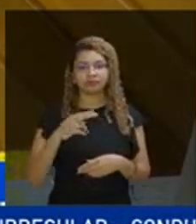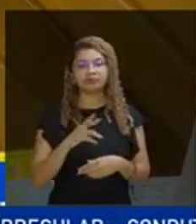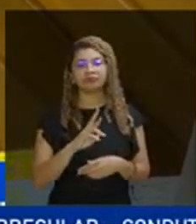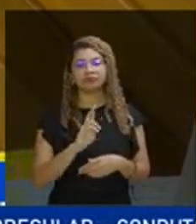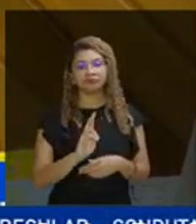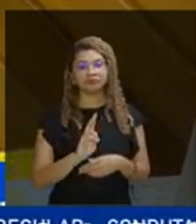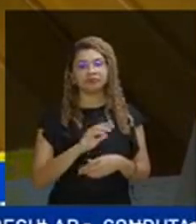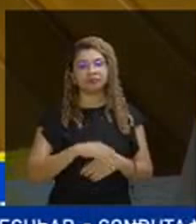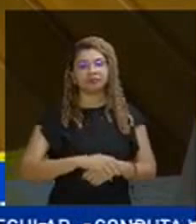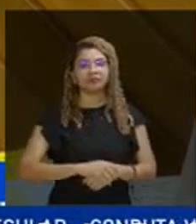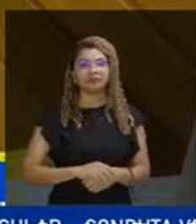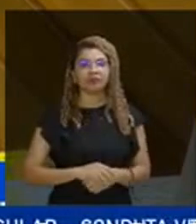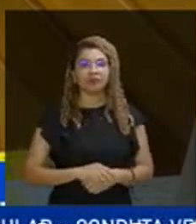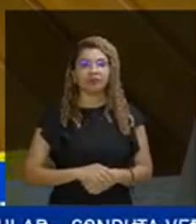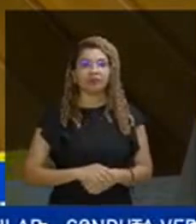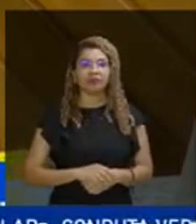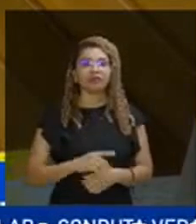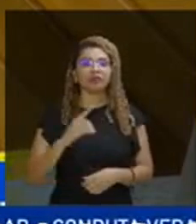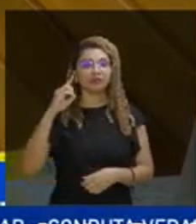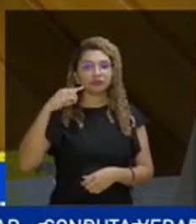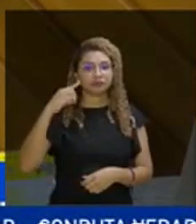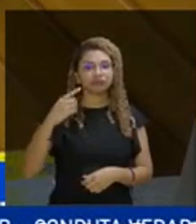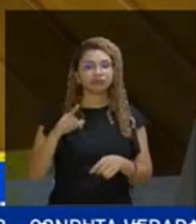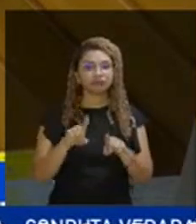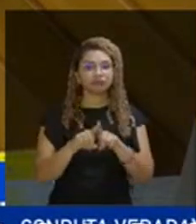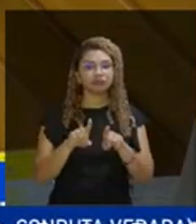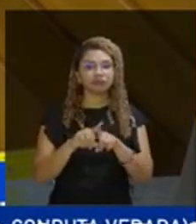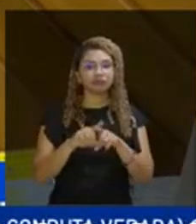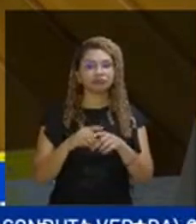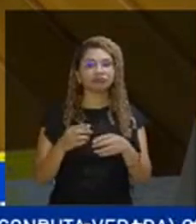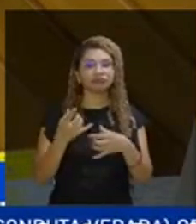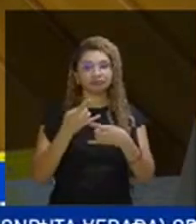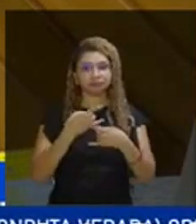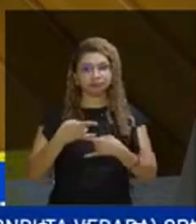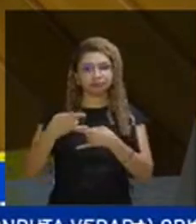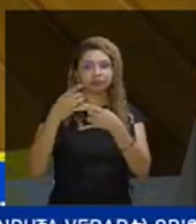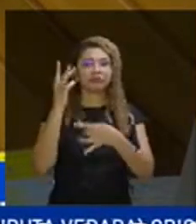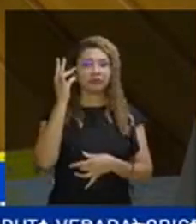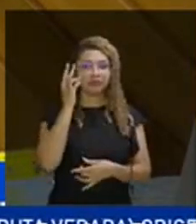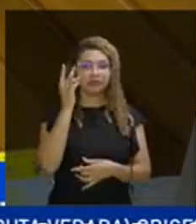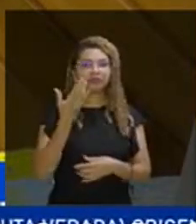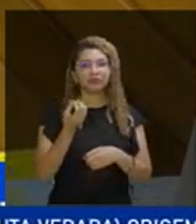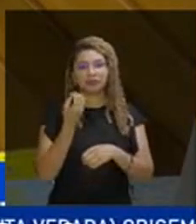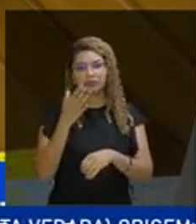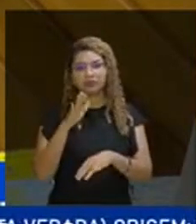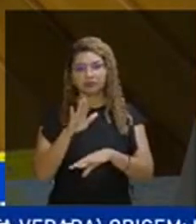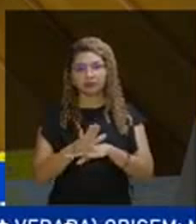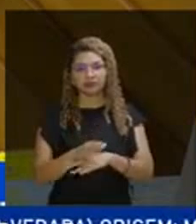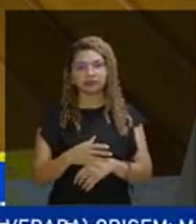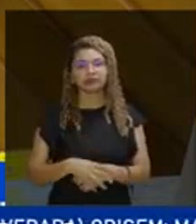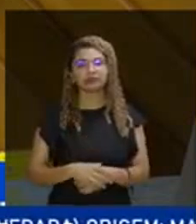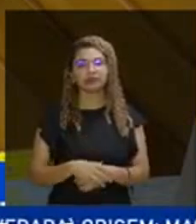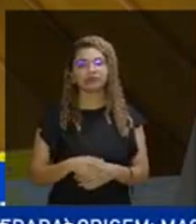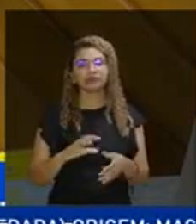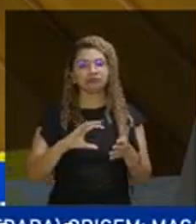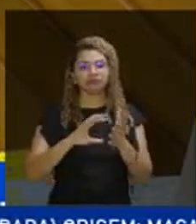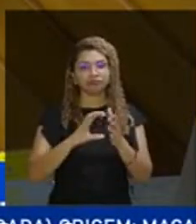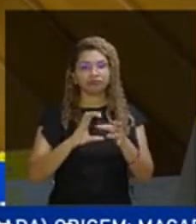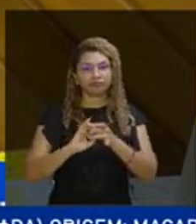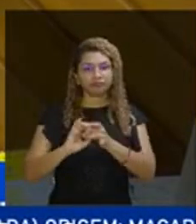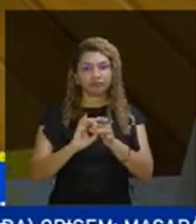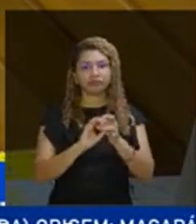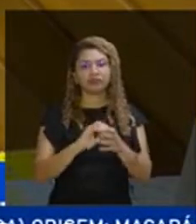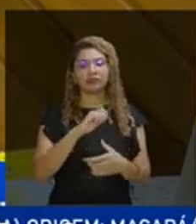ilustre advogada e a todos que estão aqui em plenário e em plenário virtual, boa tarde. Coligação Macapá da Esperança